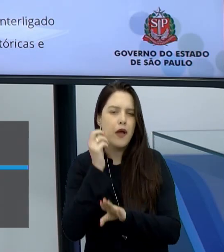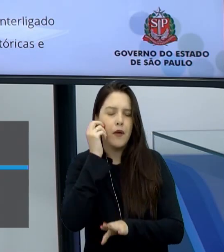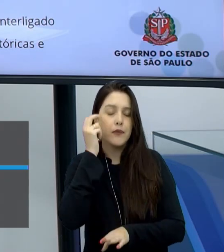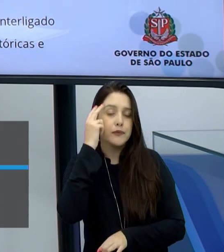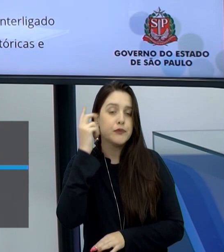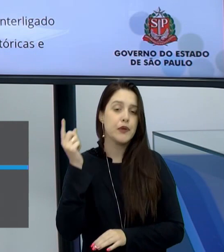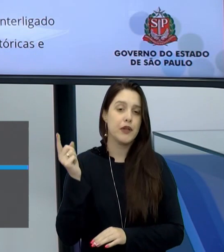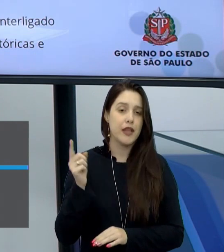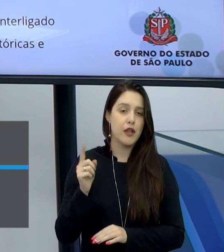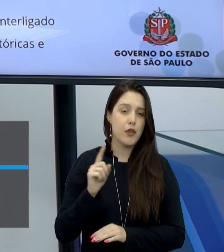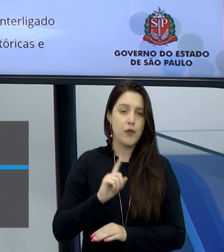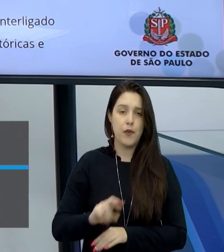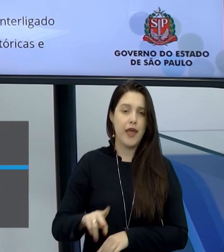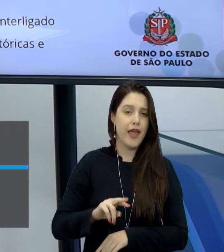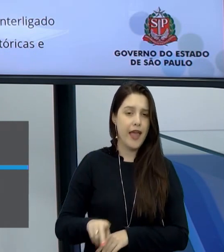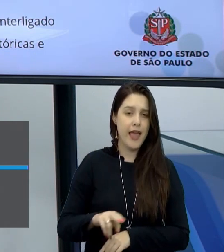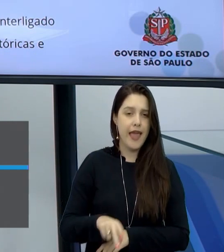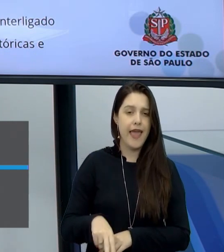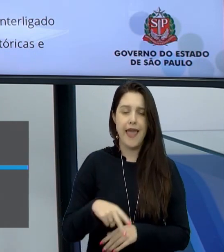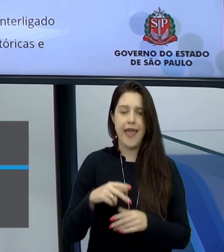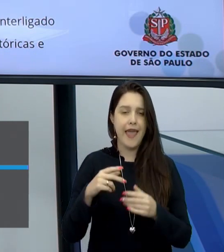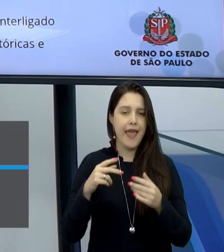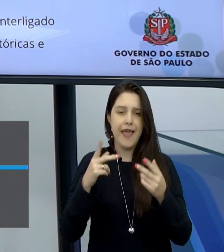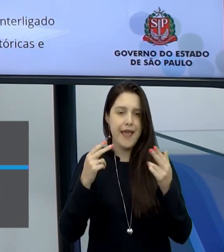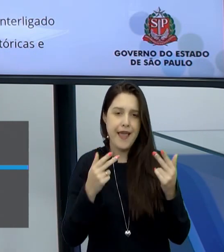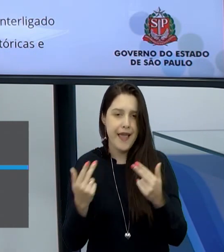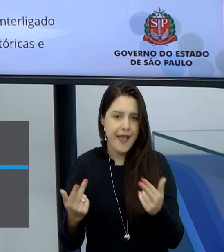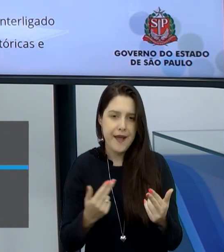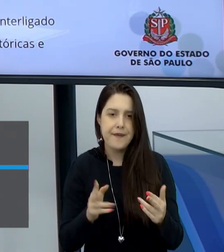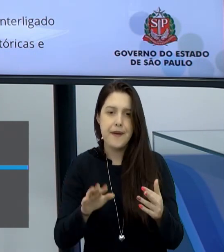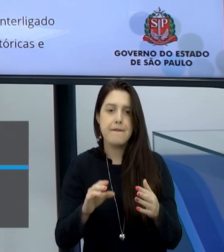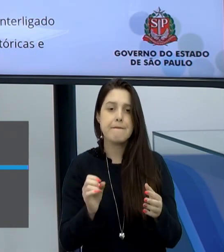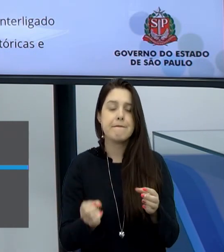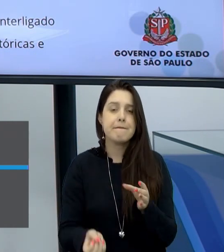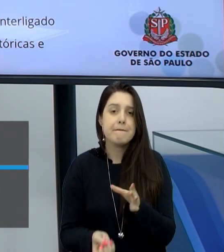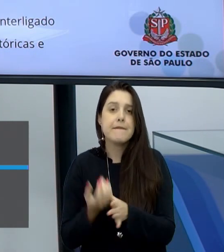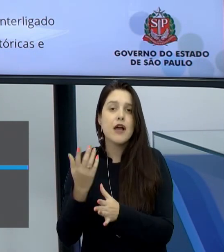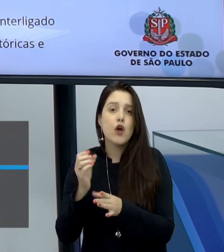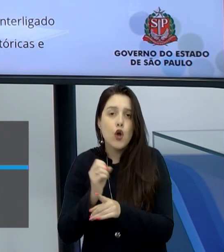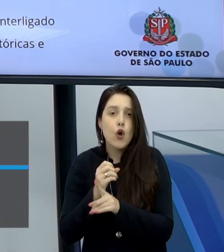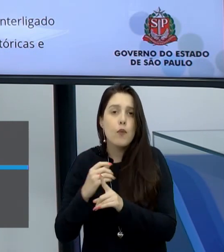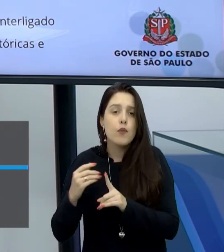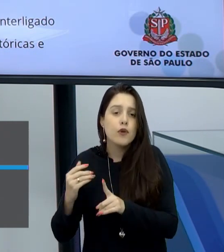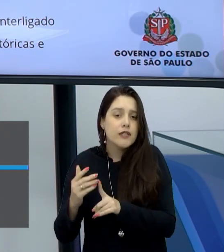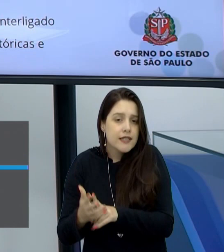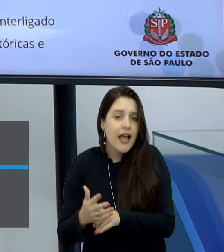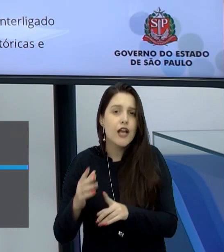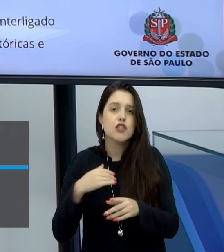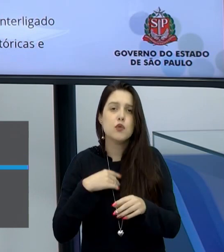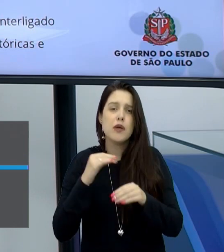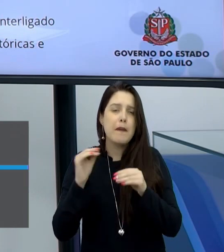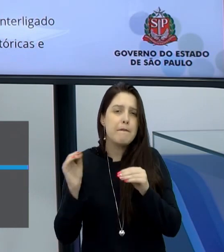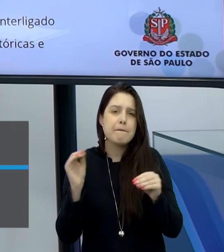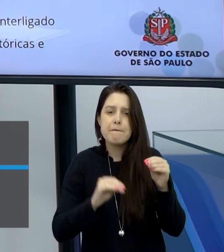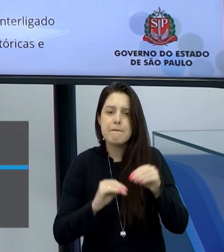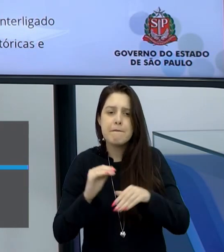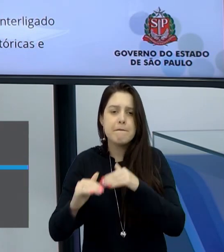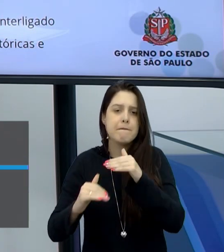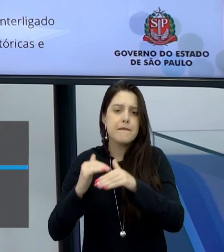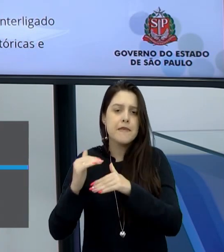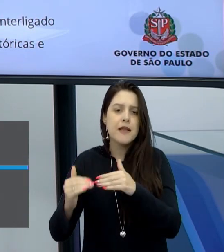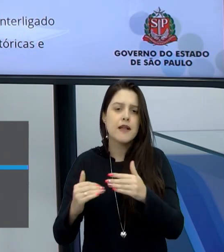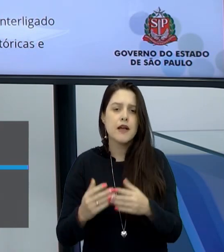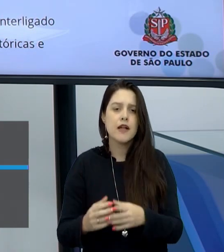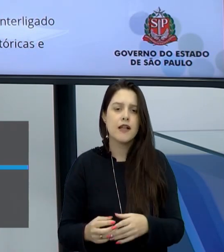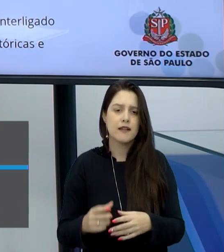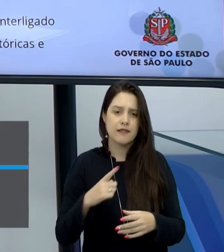algo apenas para a elite, mas tudo que é produzido pelas comunidades, tudo que é produzido pelas massas também